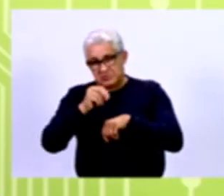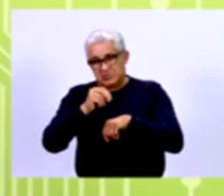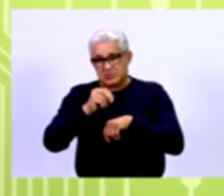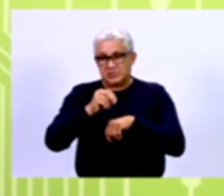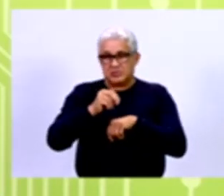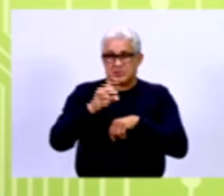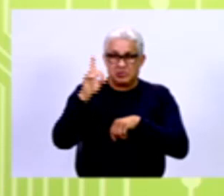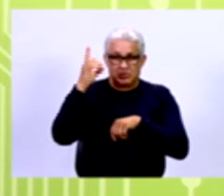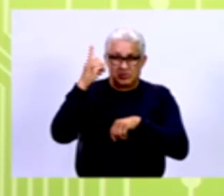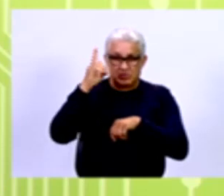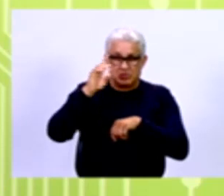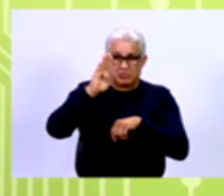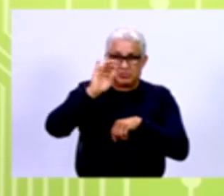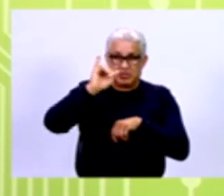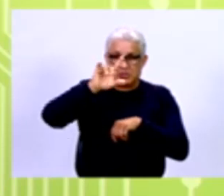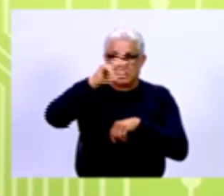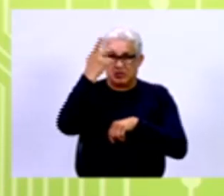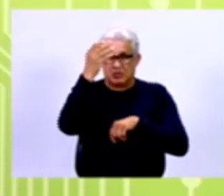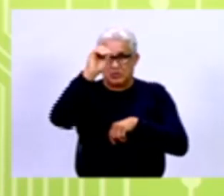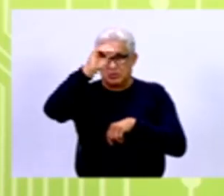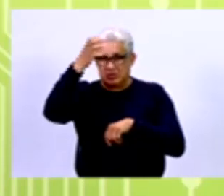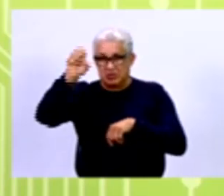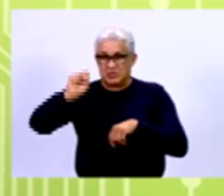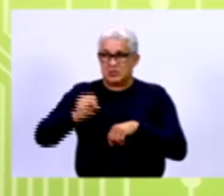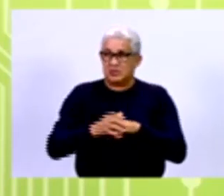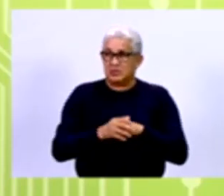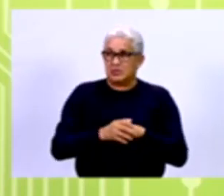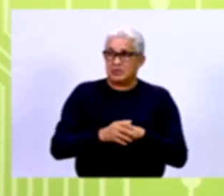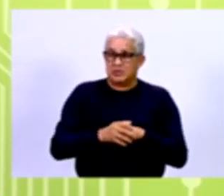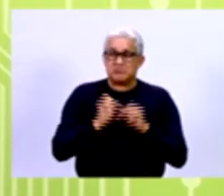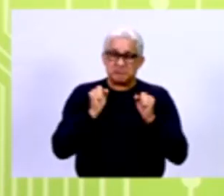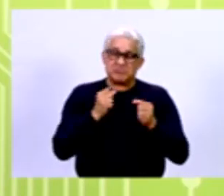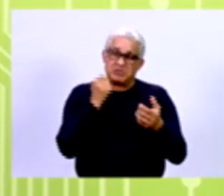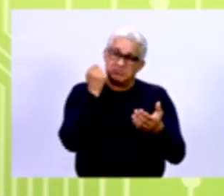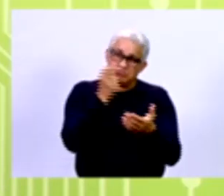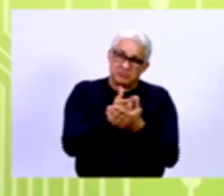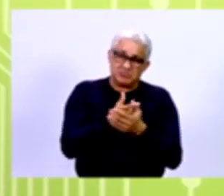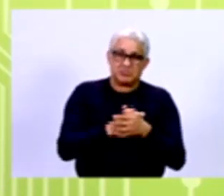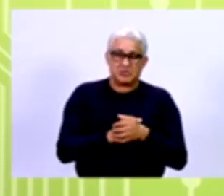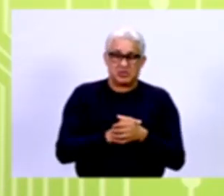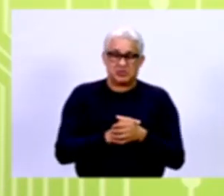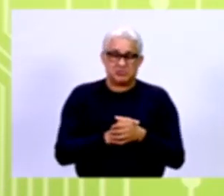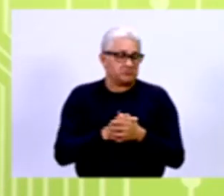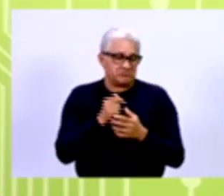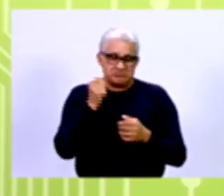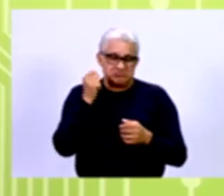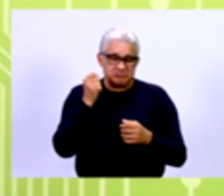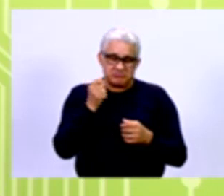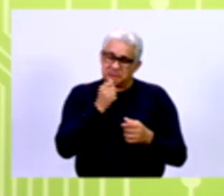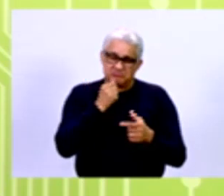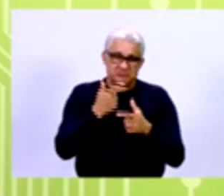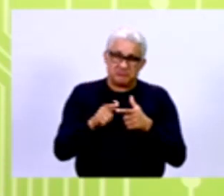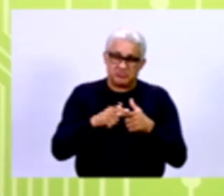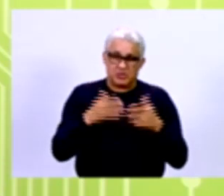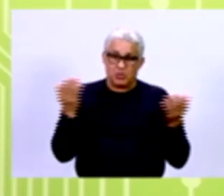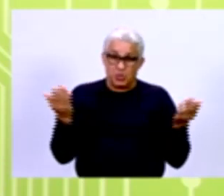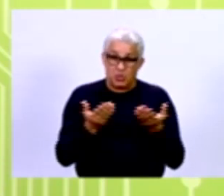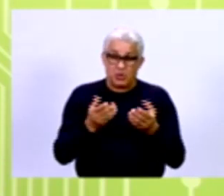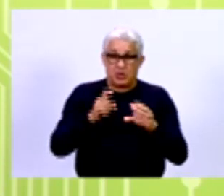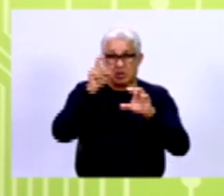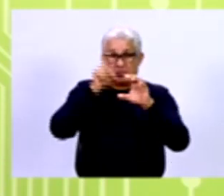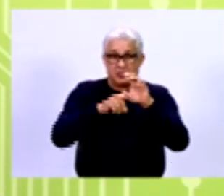de dólares, é praticamente inexistente. Nós poderíamos pagar sem nenhum problema. Então a dívida externa brasileira hoje